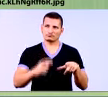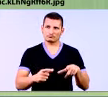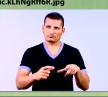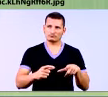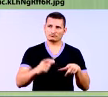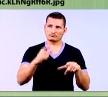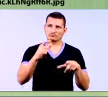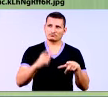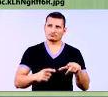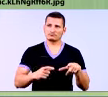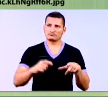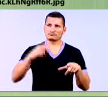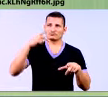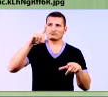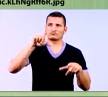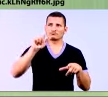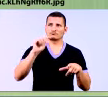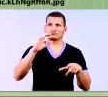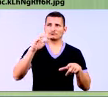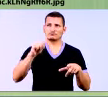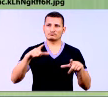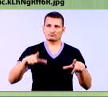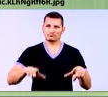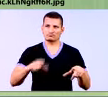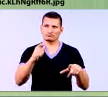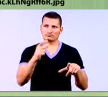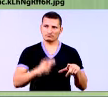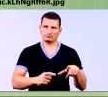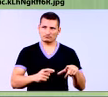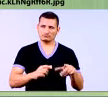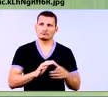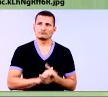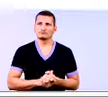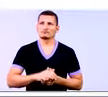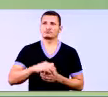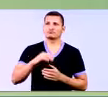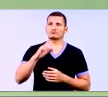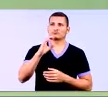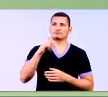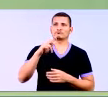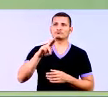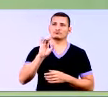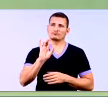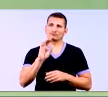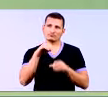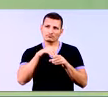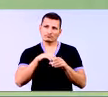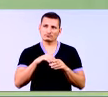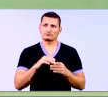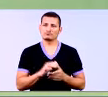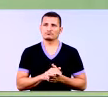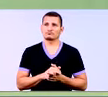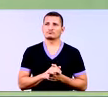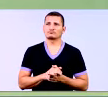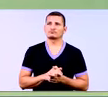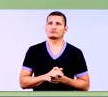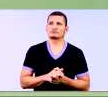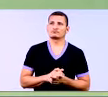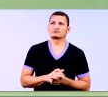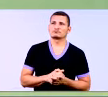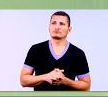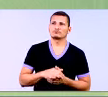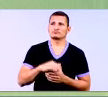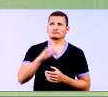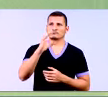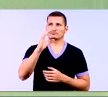que é o que a gente conhece para o processador. Mas o processador é só o que está no núcleo, silício, que a gente chama de core,